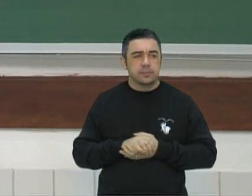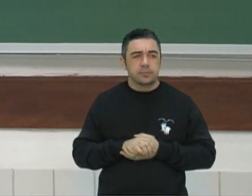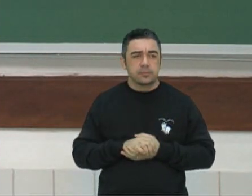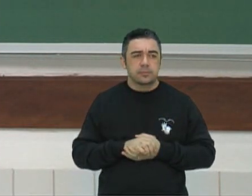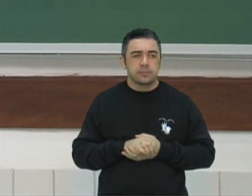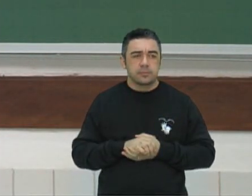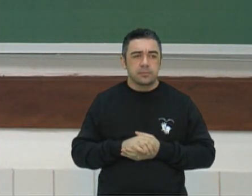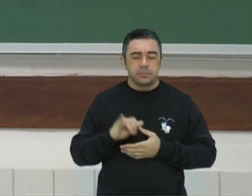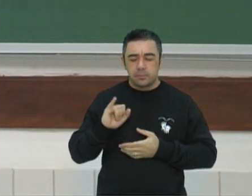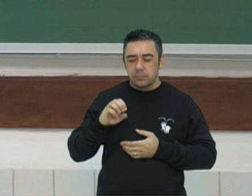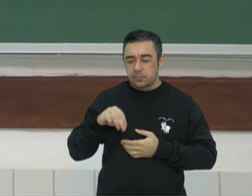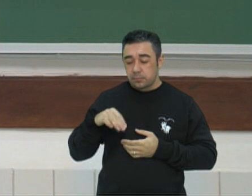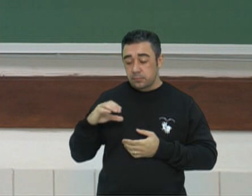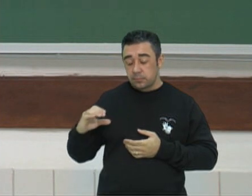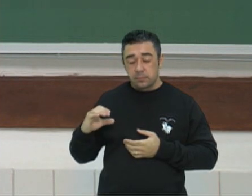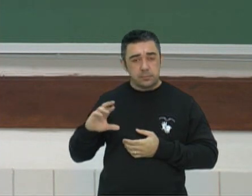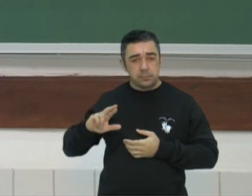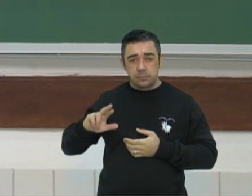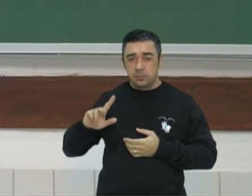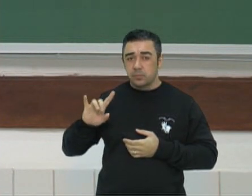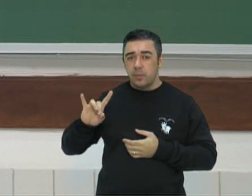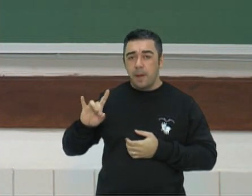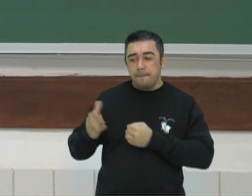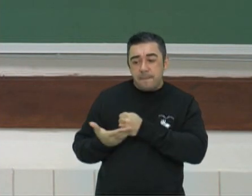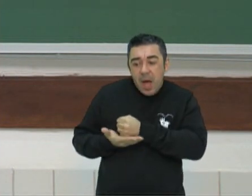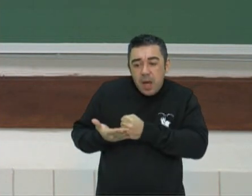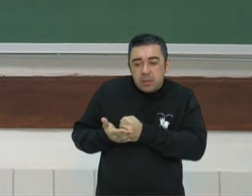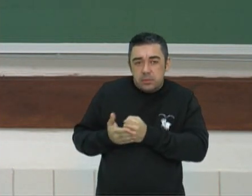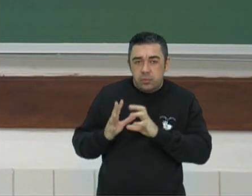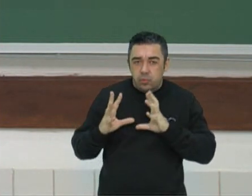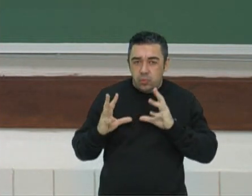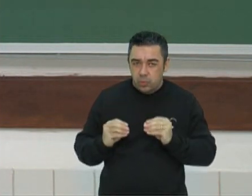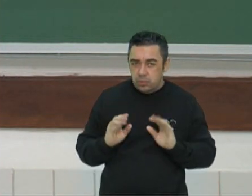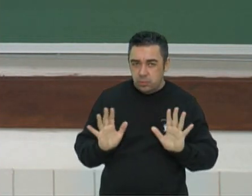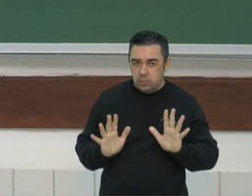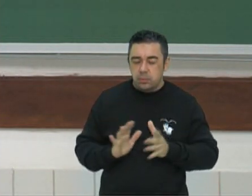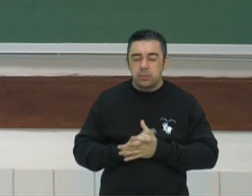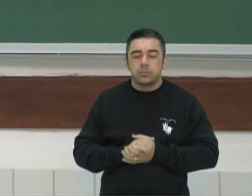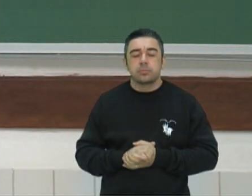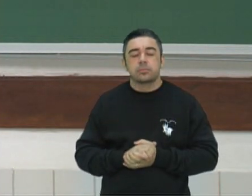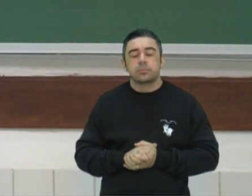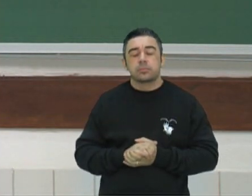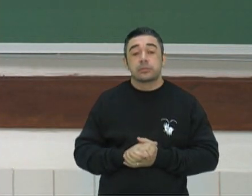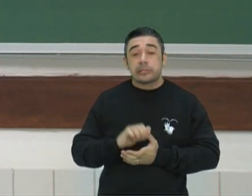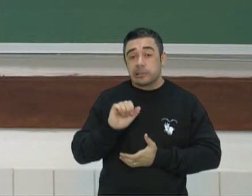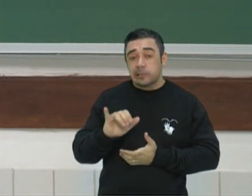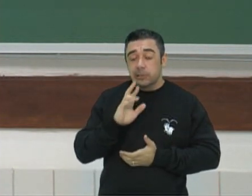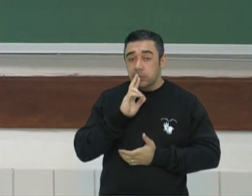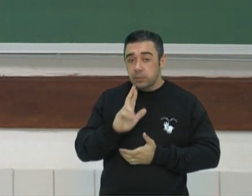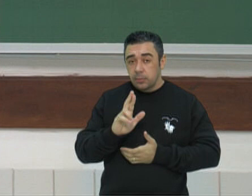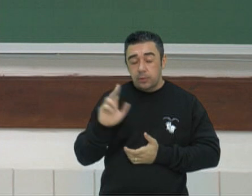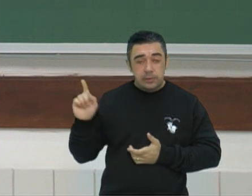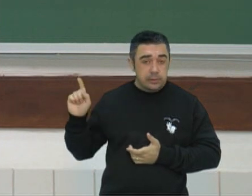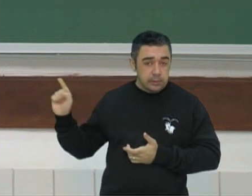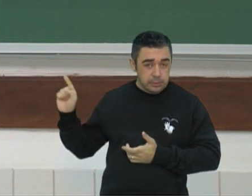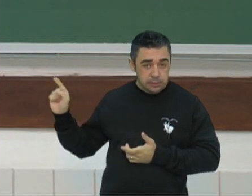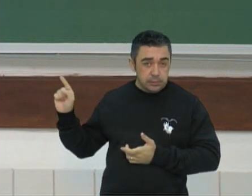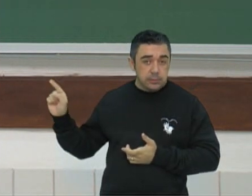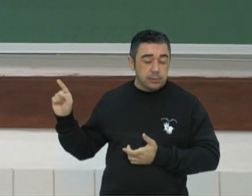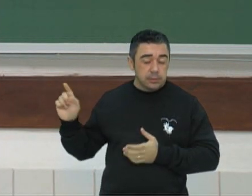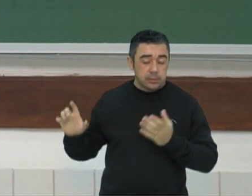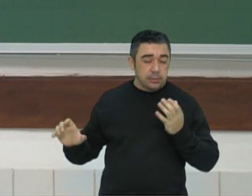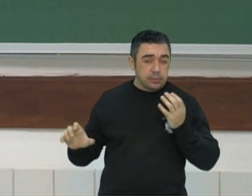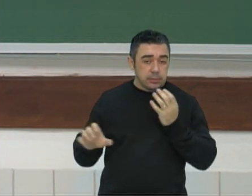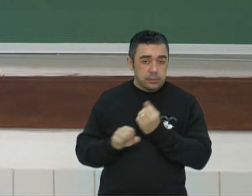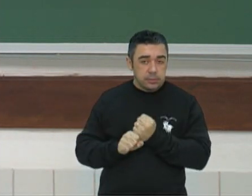o IMC ele não serve assim de base totalmente, a gente já vai ver por quê. Se do resultado disso, tá, desse cálculo